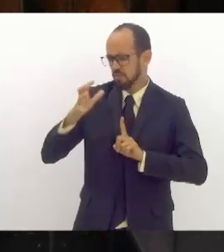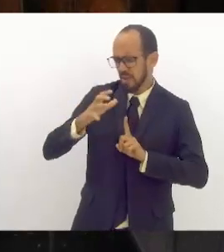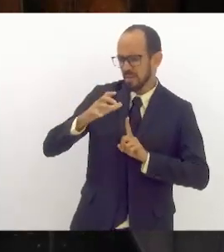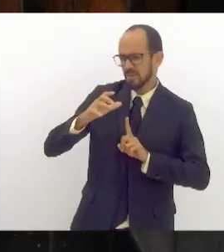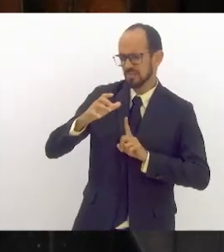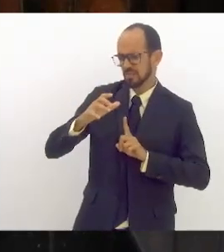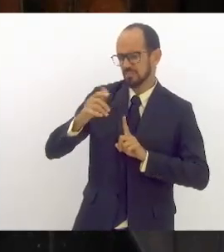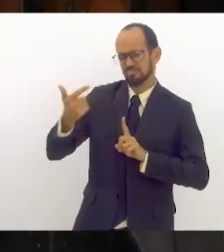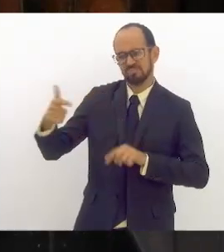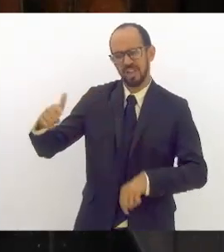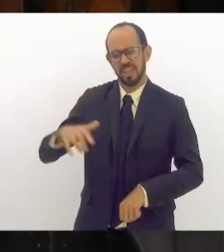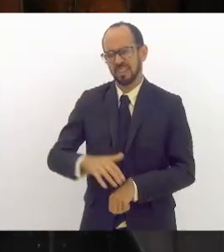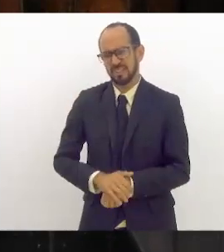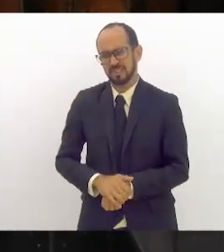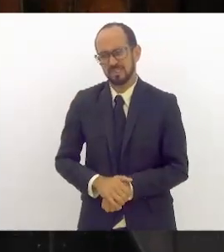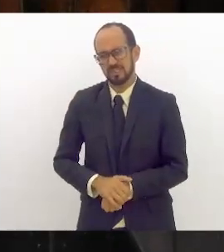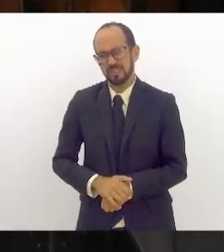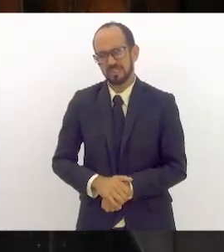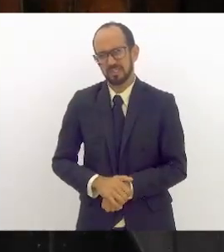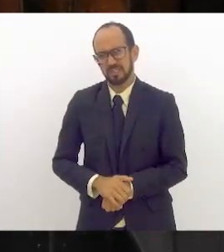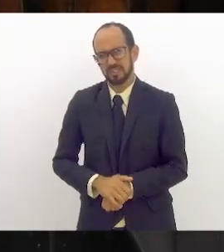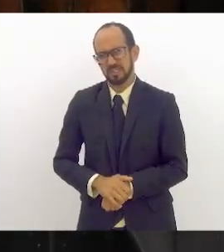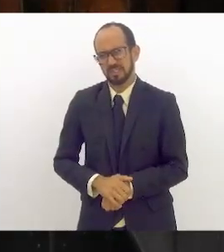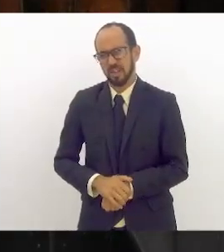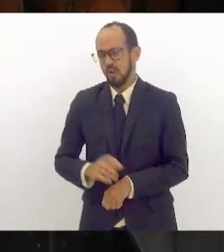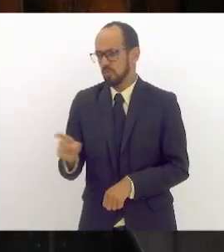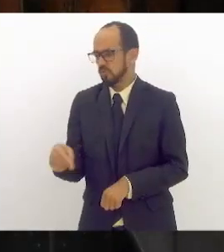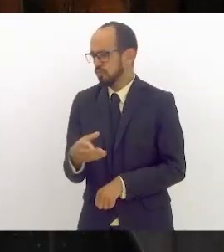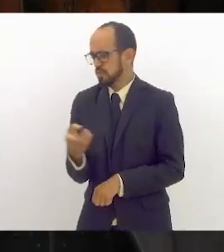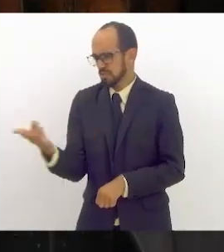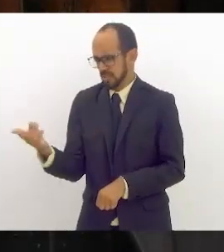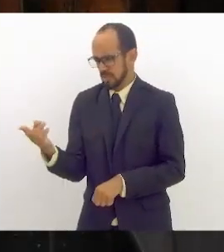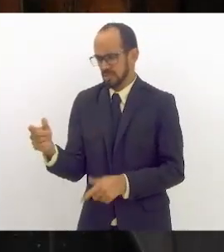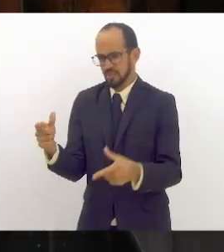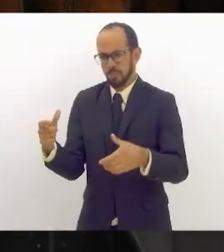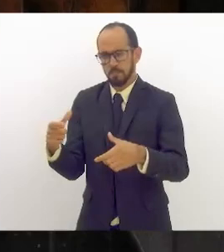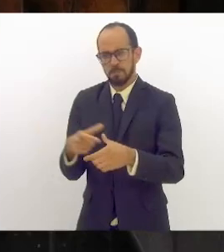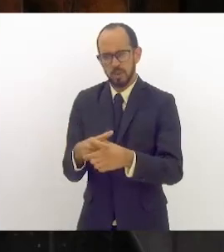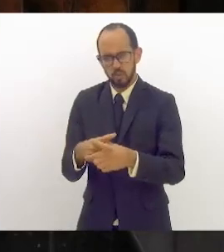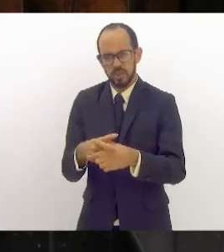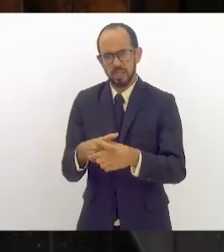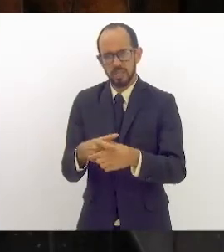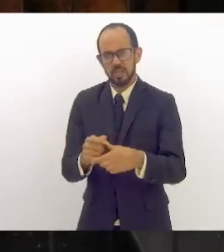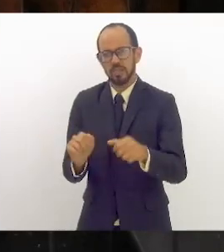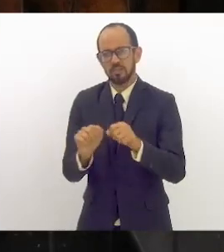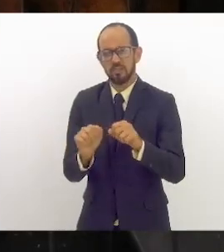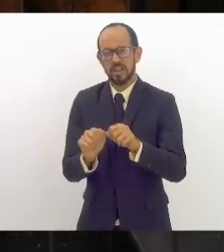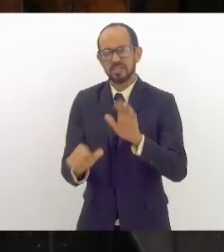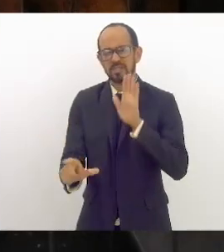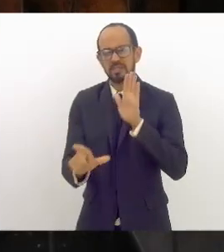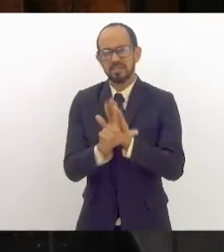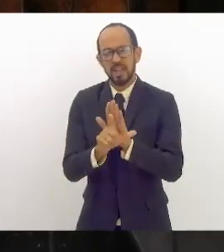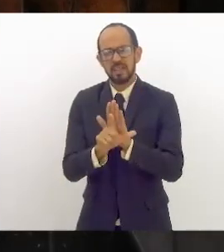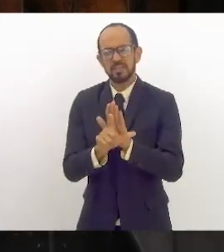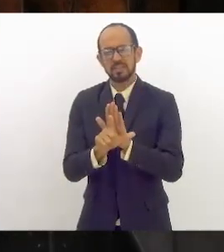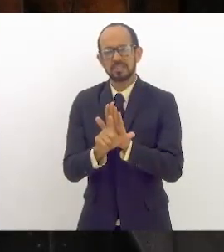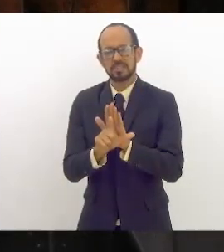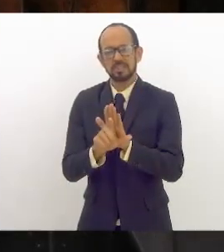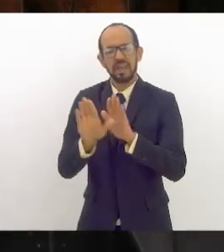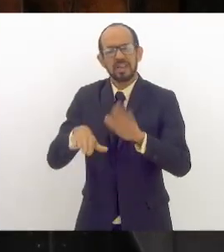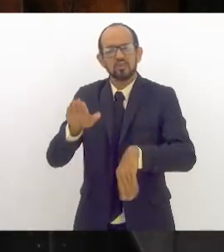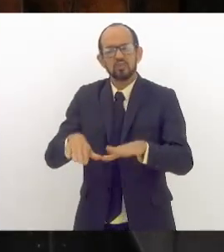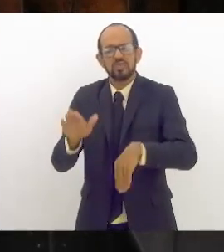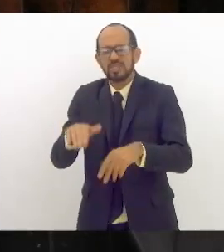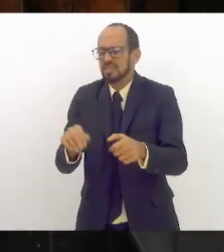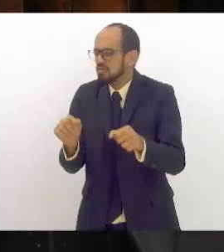com a minoria dessa casa que ainda faz leis sem escutar nos